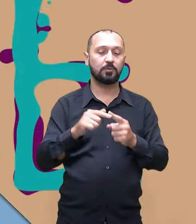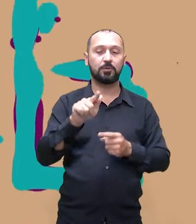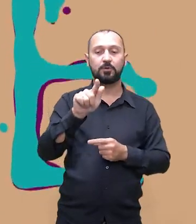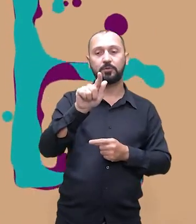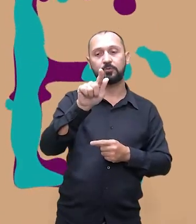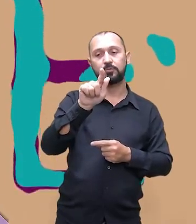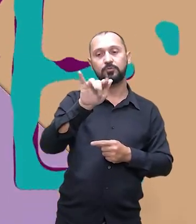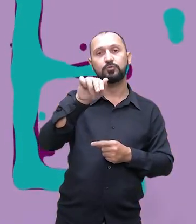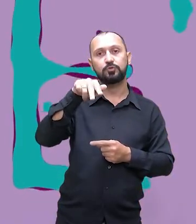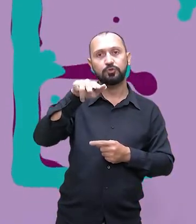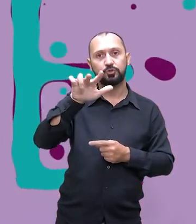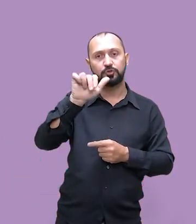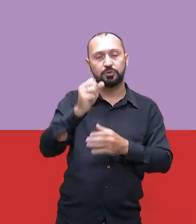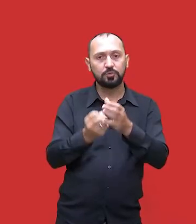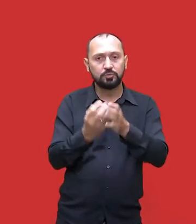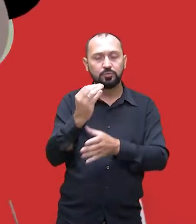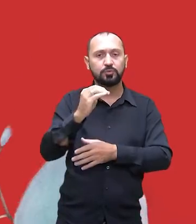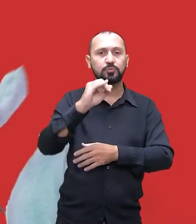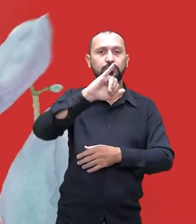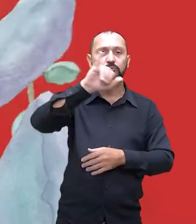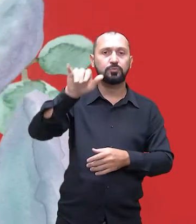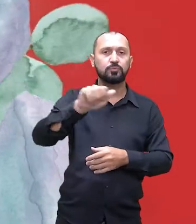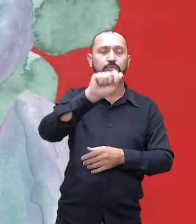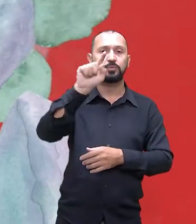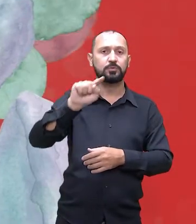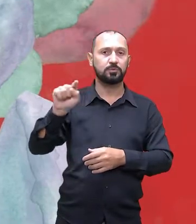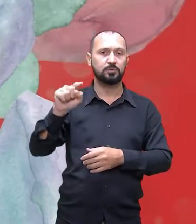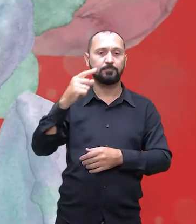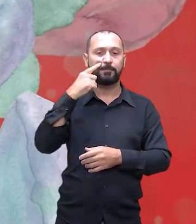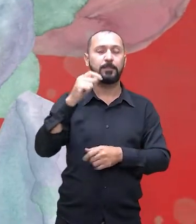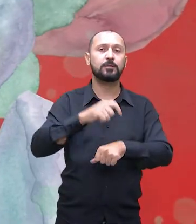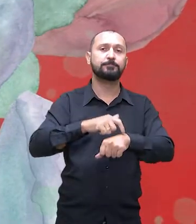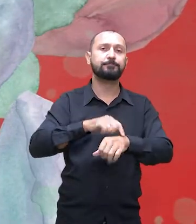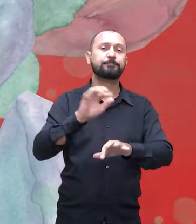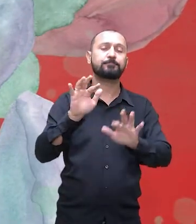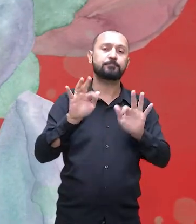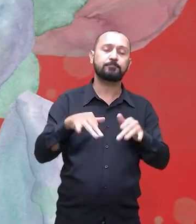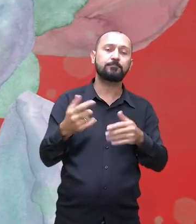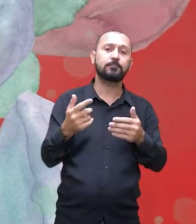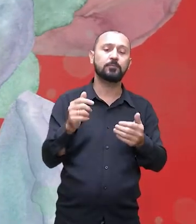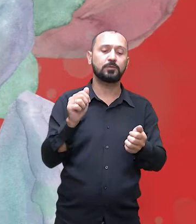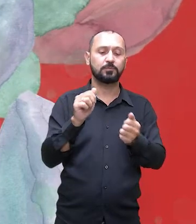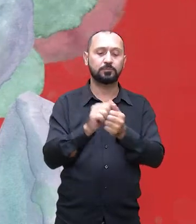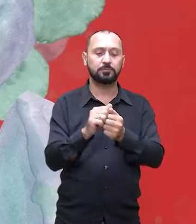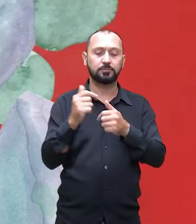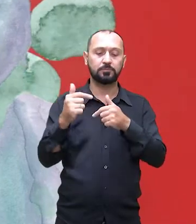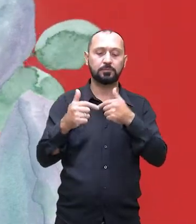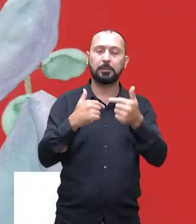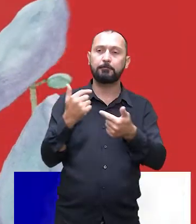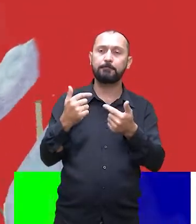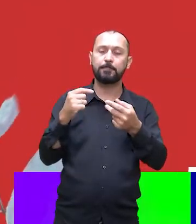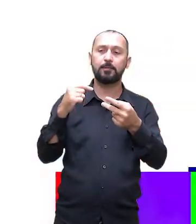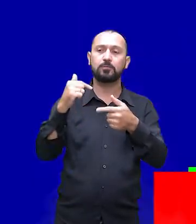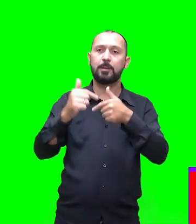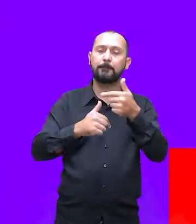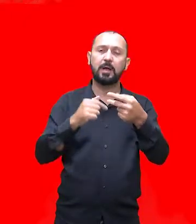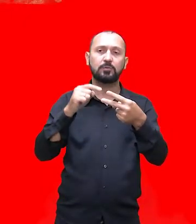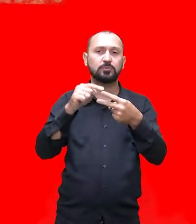surgiu do jazz. Então a gente quis encerrar esse ciclo trazendo essas